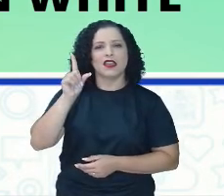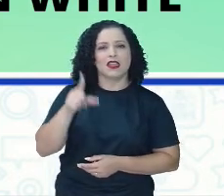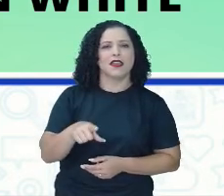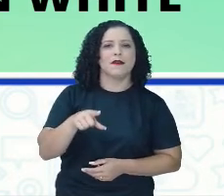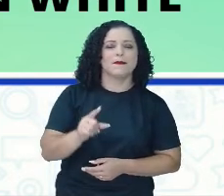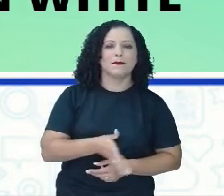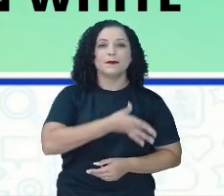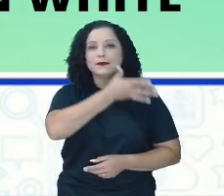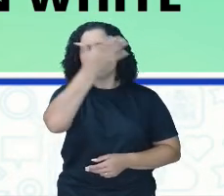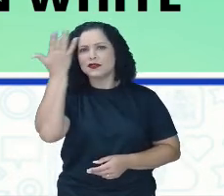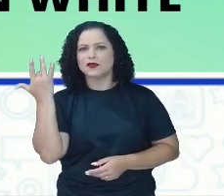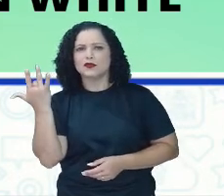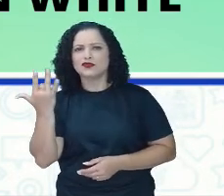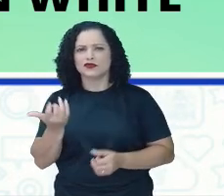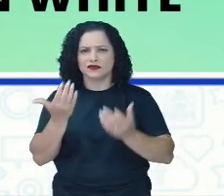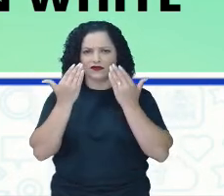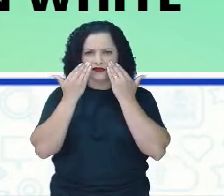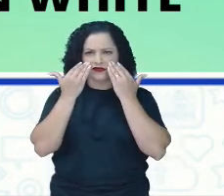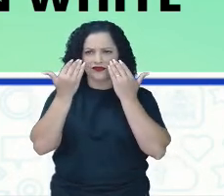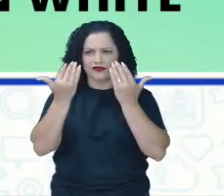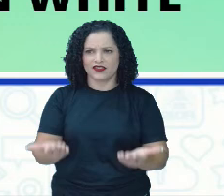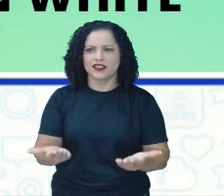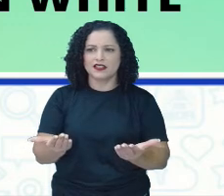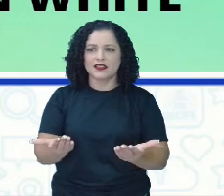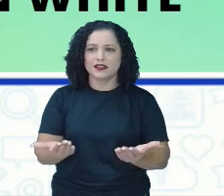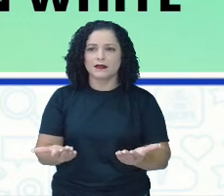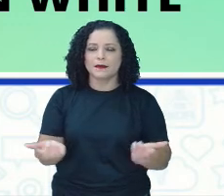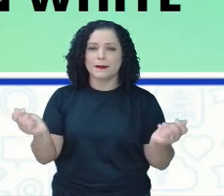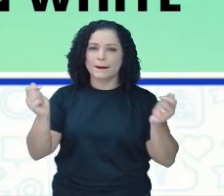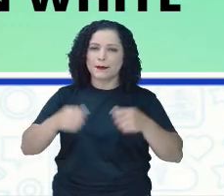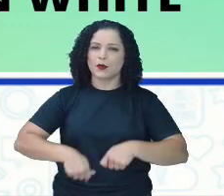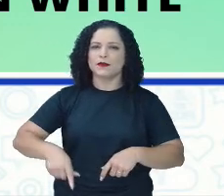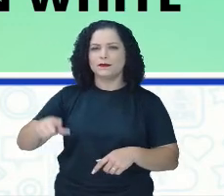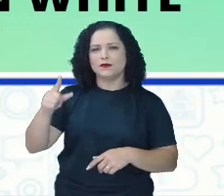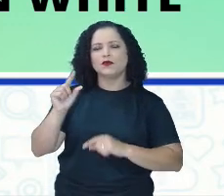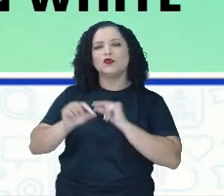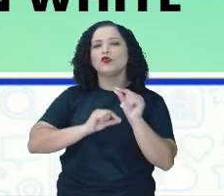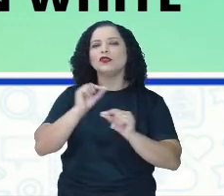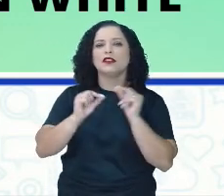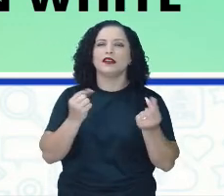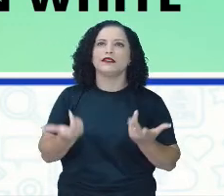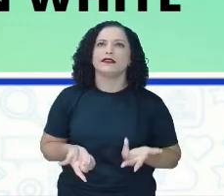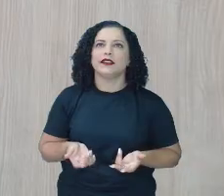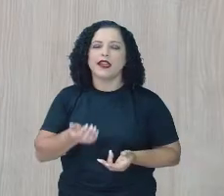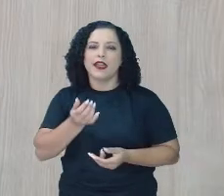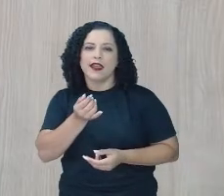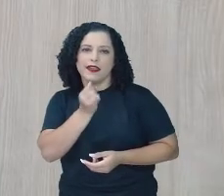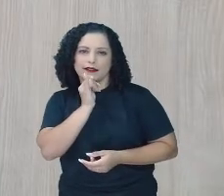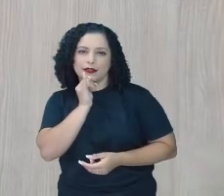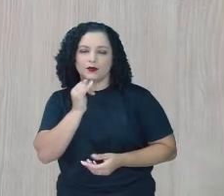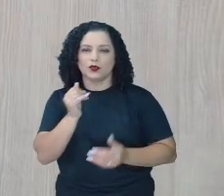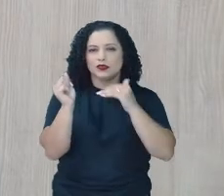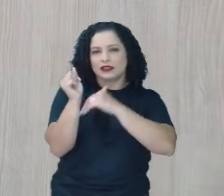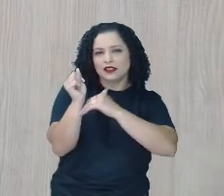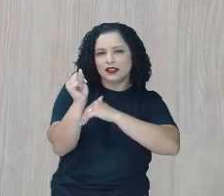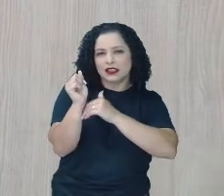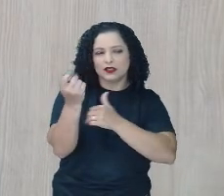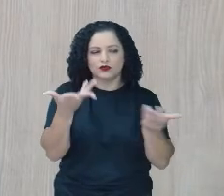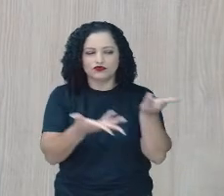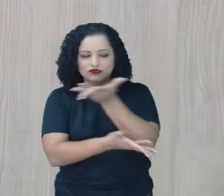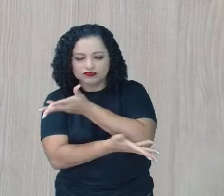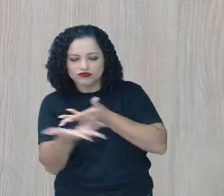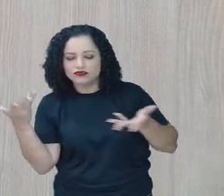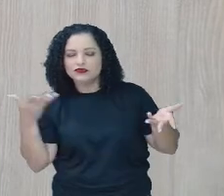que em frente de você pode pensar alto. Ou seja, as confidências, a intimidade, etc. É